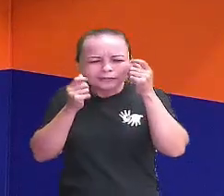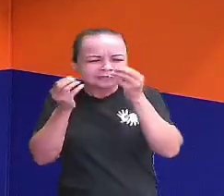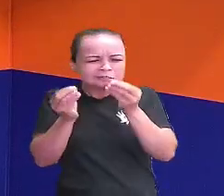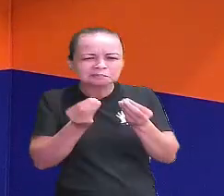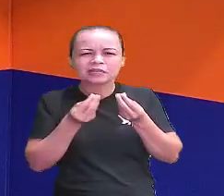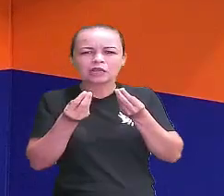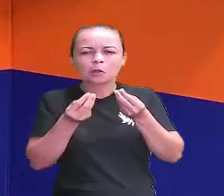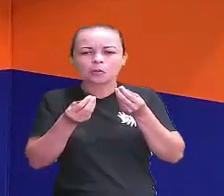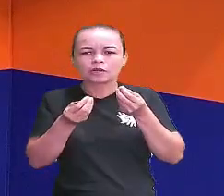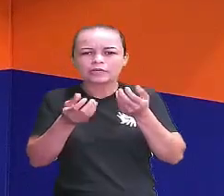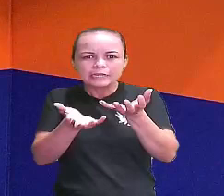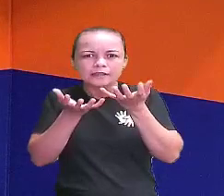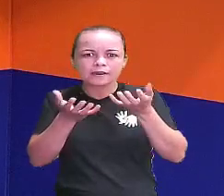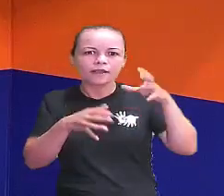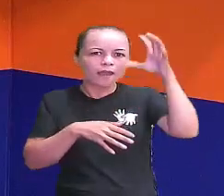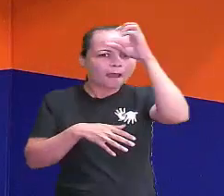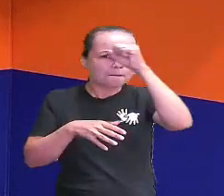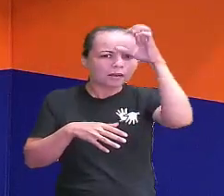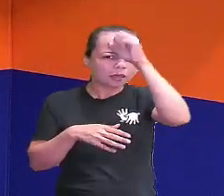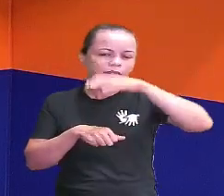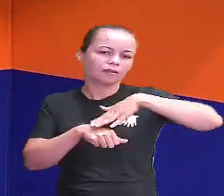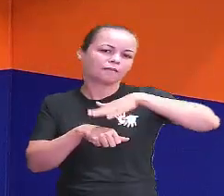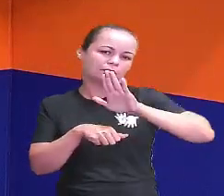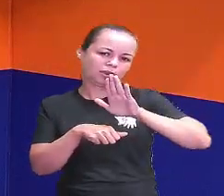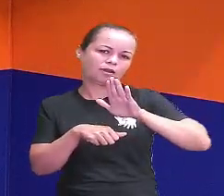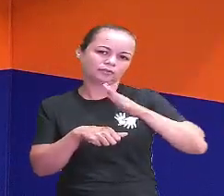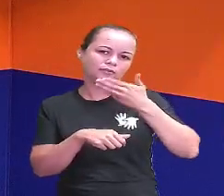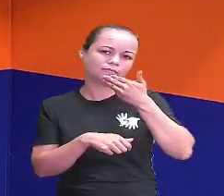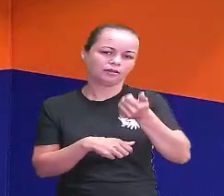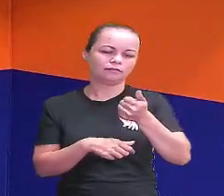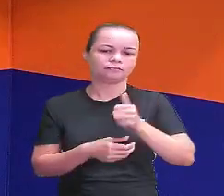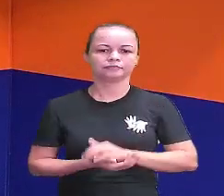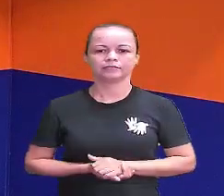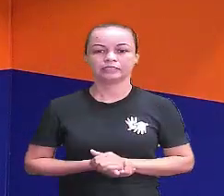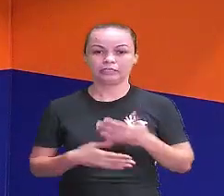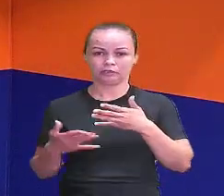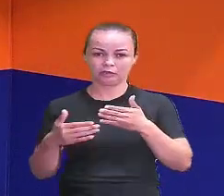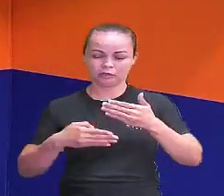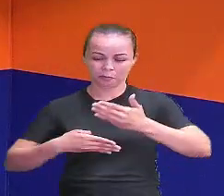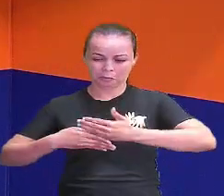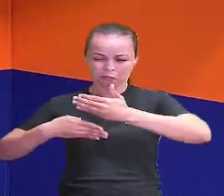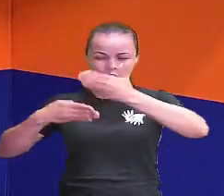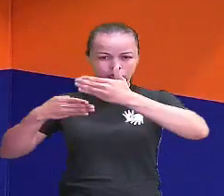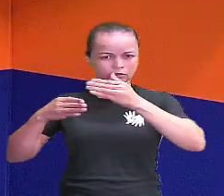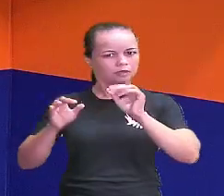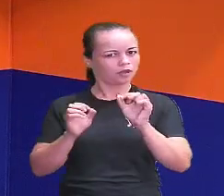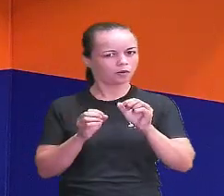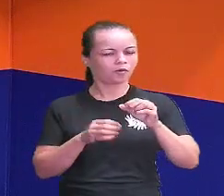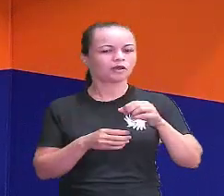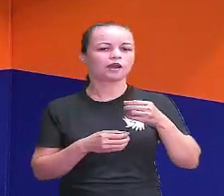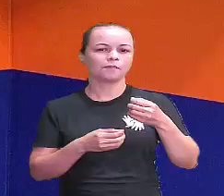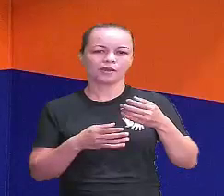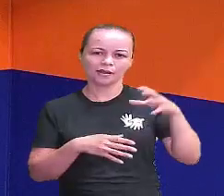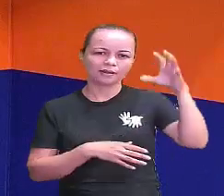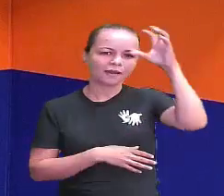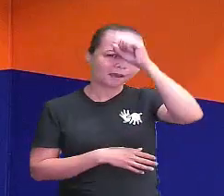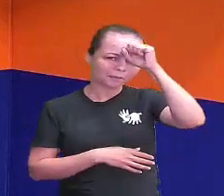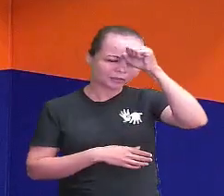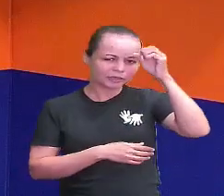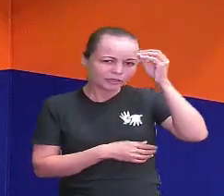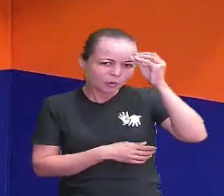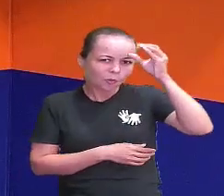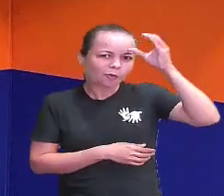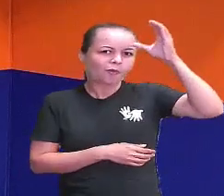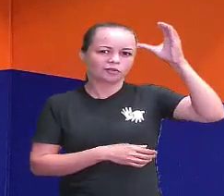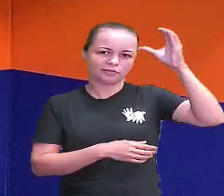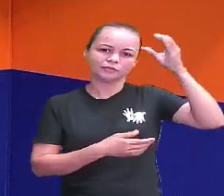positiva, que é sempre querer mais e melhor. Por quê, gente? Porque nós não viemos aqui para construir muros, mas sim para construir o quê? Muitas e muitas